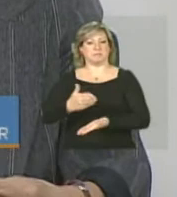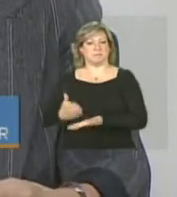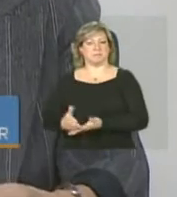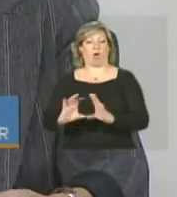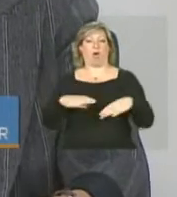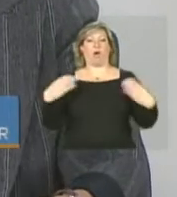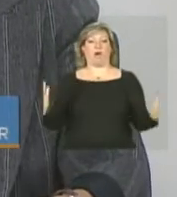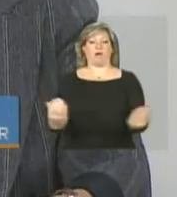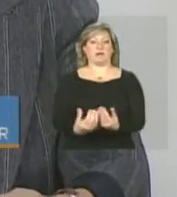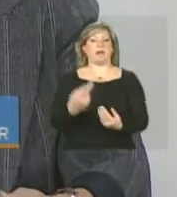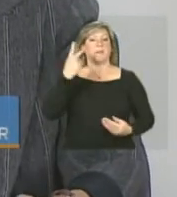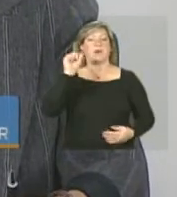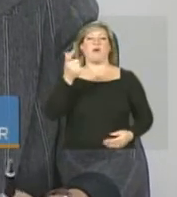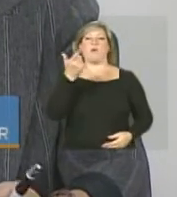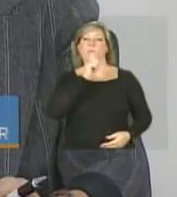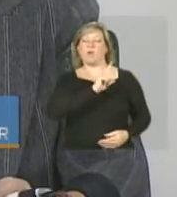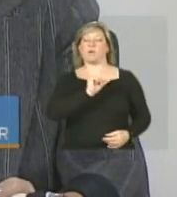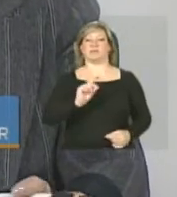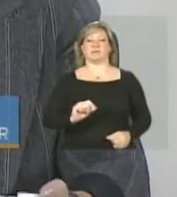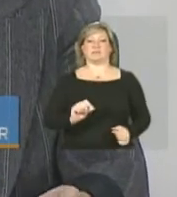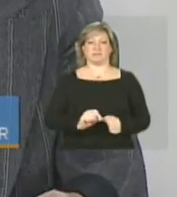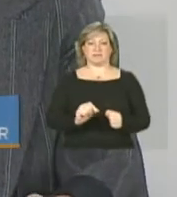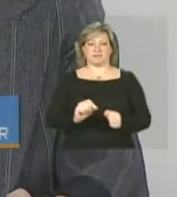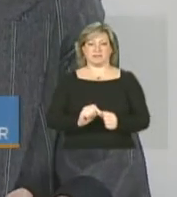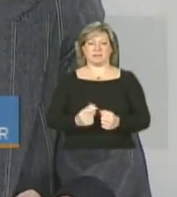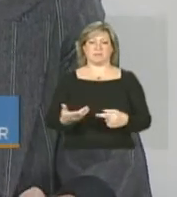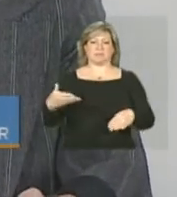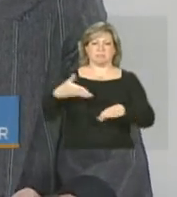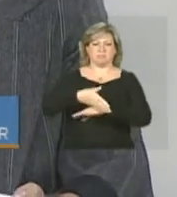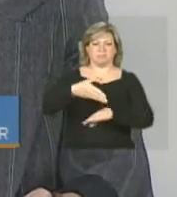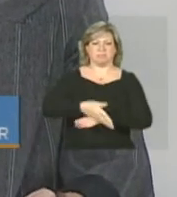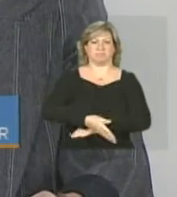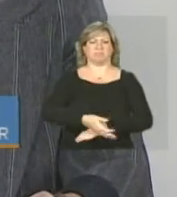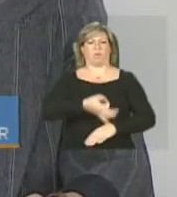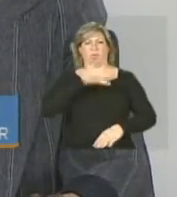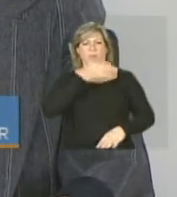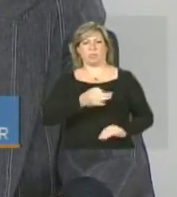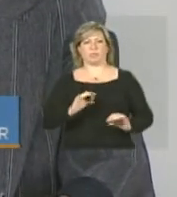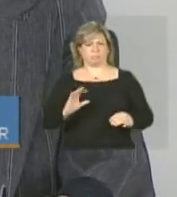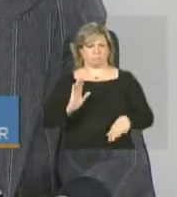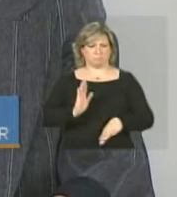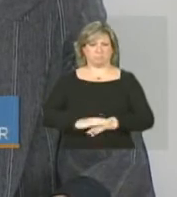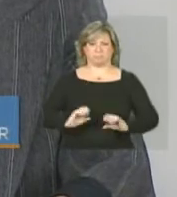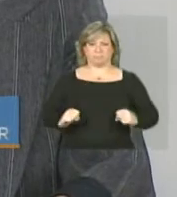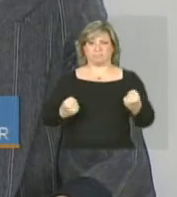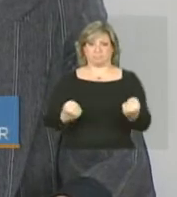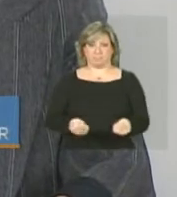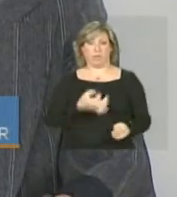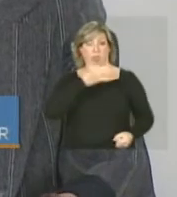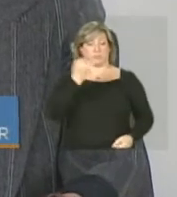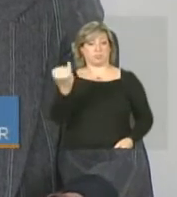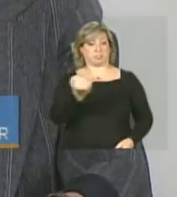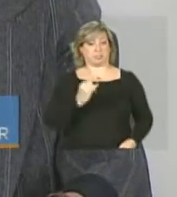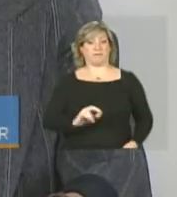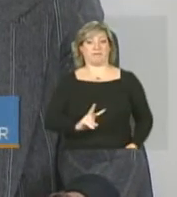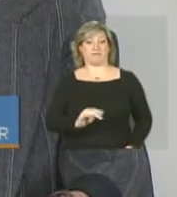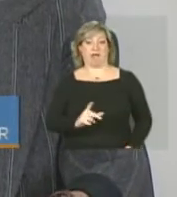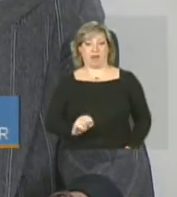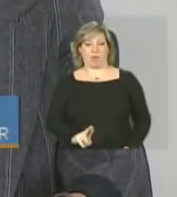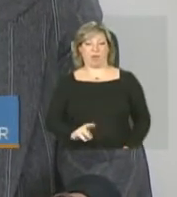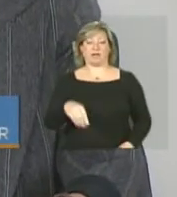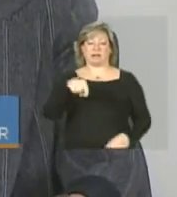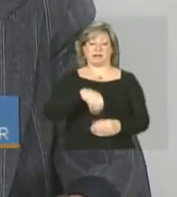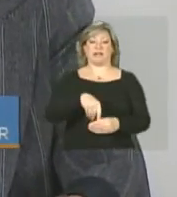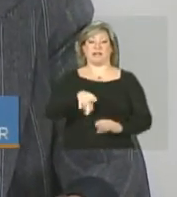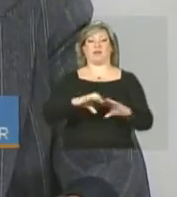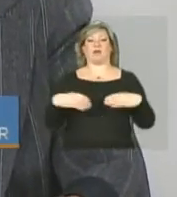ir conseguindo uma participação bastante ativa, que é o que é mais importante numa conferência dessa